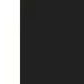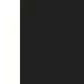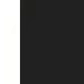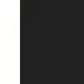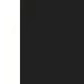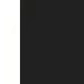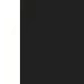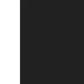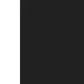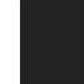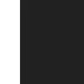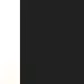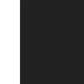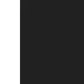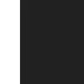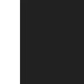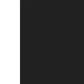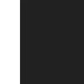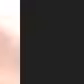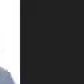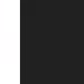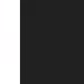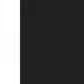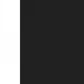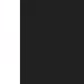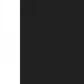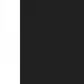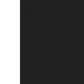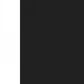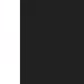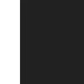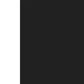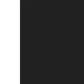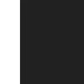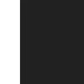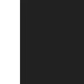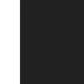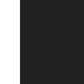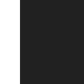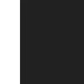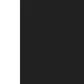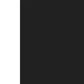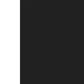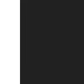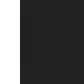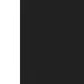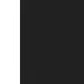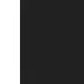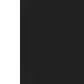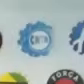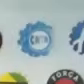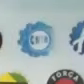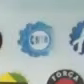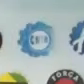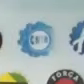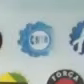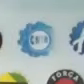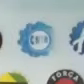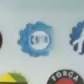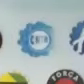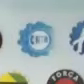contamos com a tua voz, o teu carisma, o teu conhecimento para transmitir o sentimento dos trabalhadores. Com certeza,